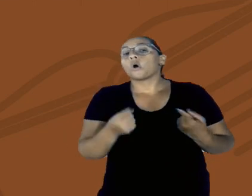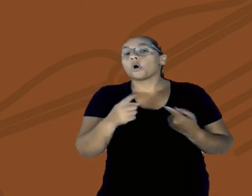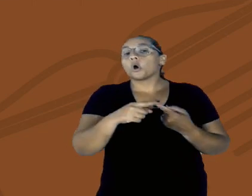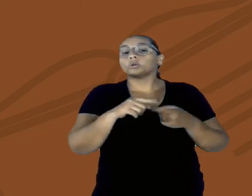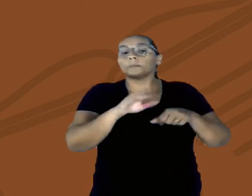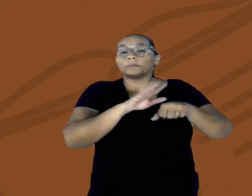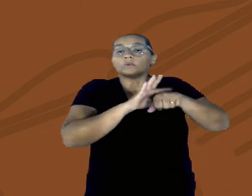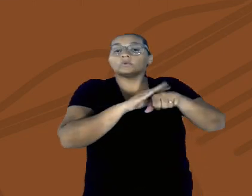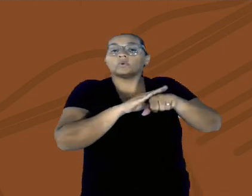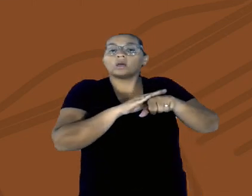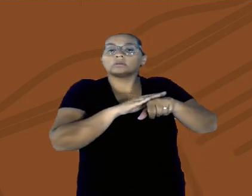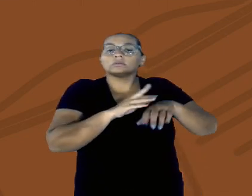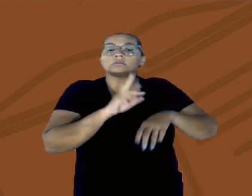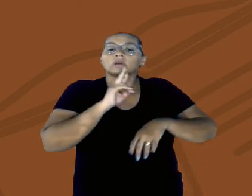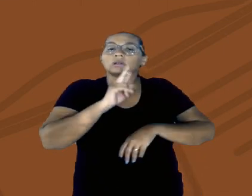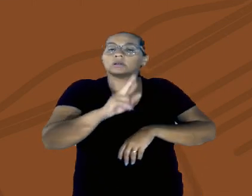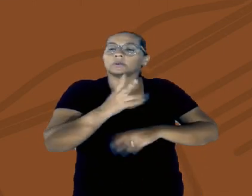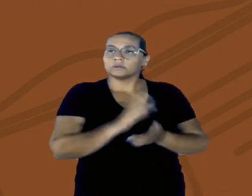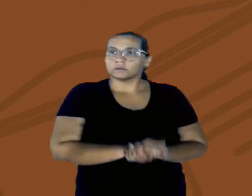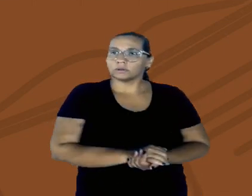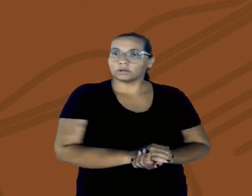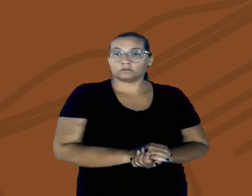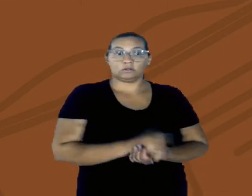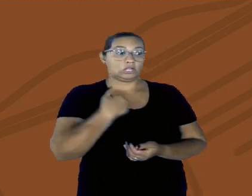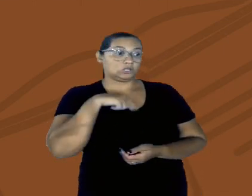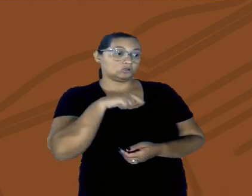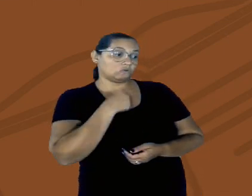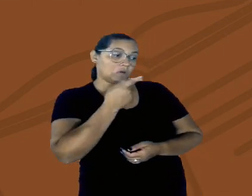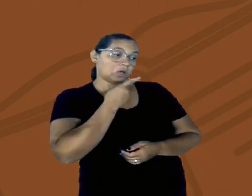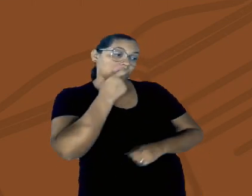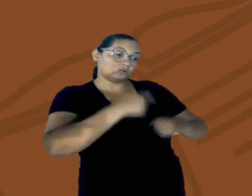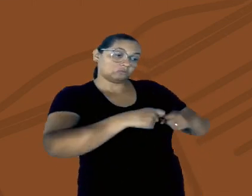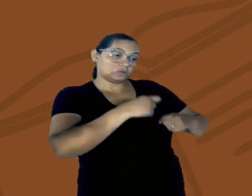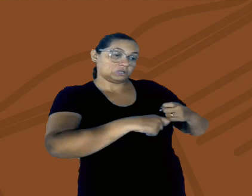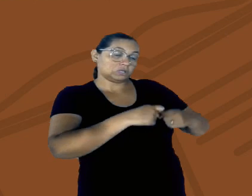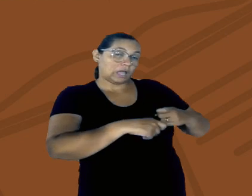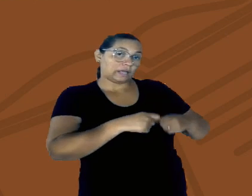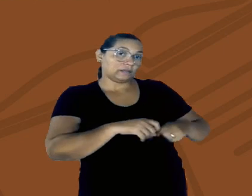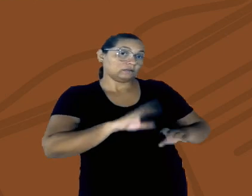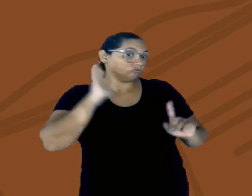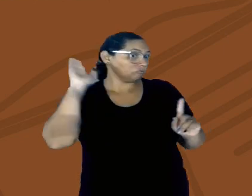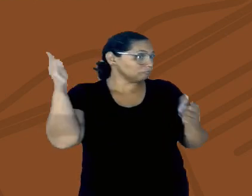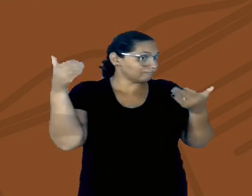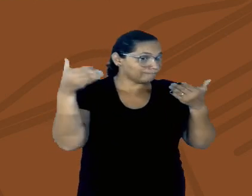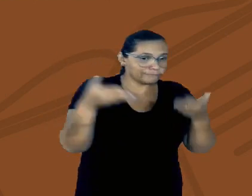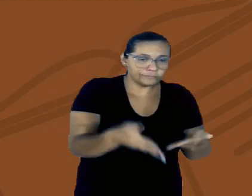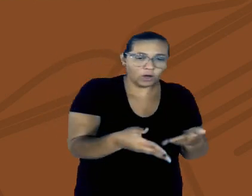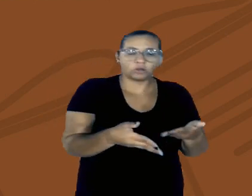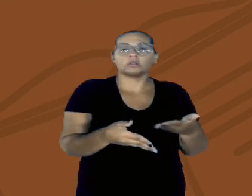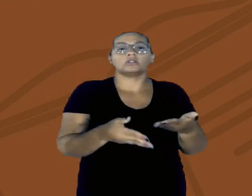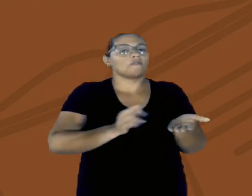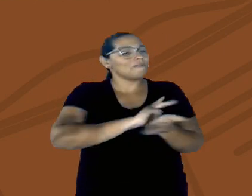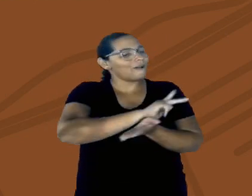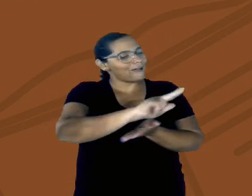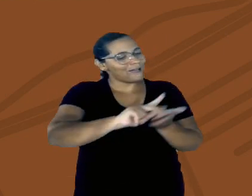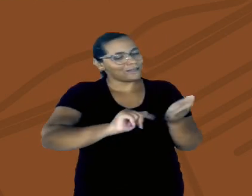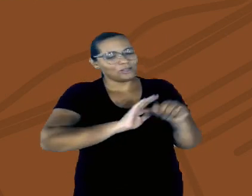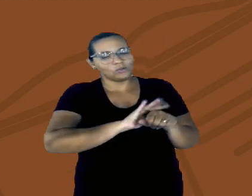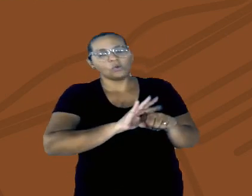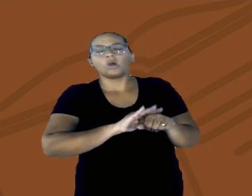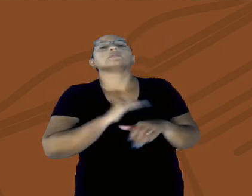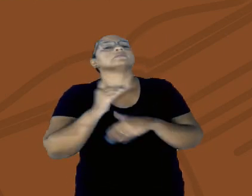refere? Se eu falo em relação sexual, eu estou me referindo a doenças sexualmente